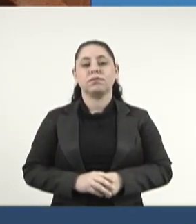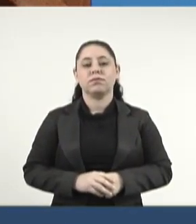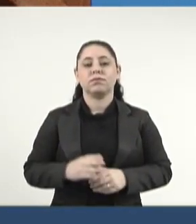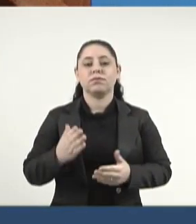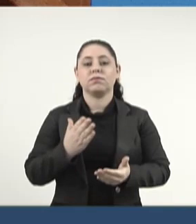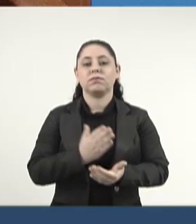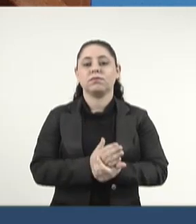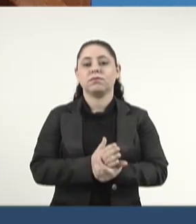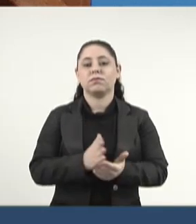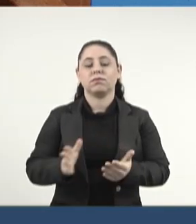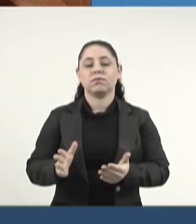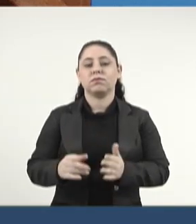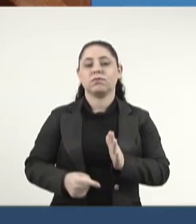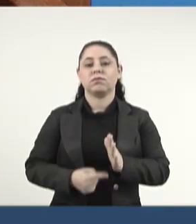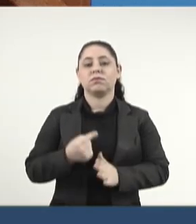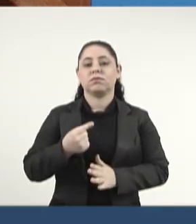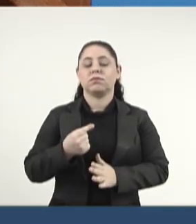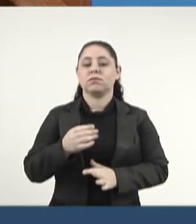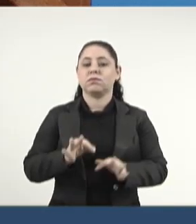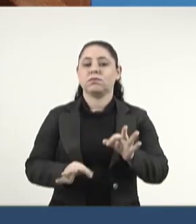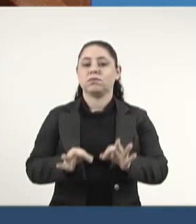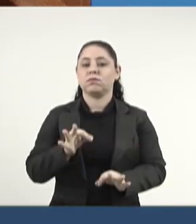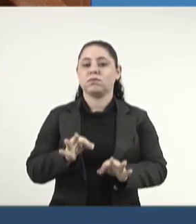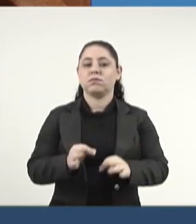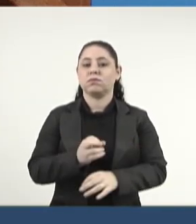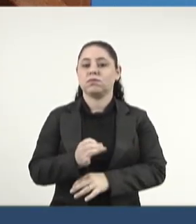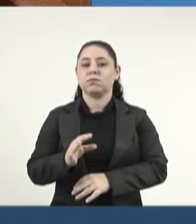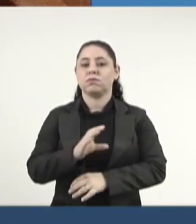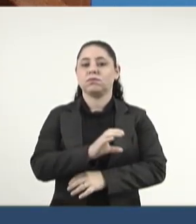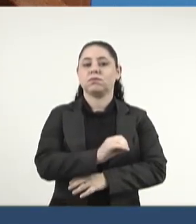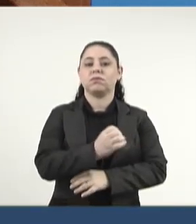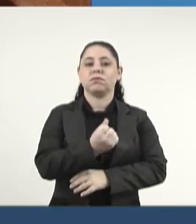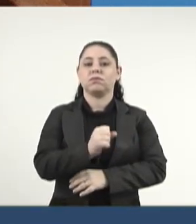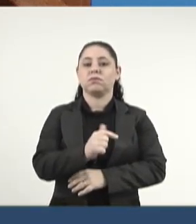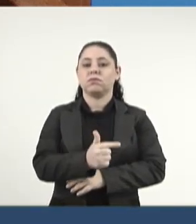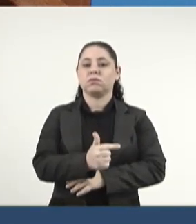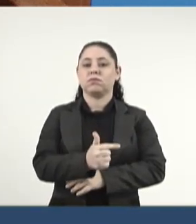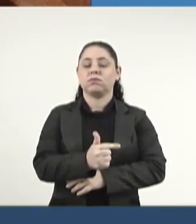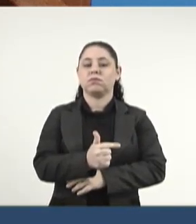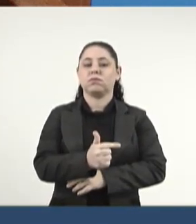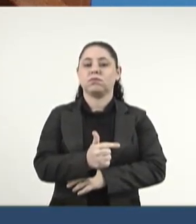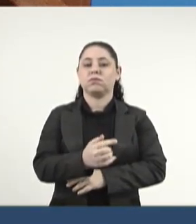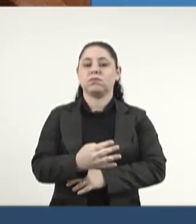Processo que tramita em primeira instância, número 082